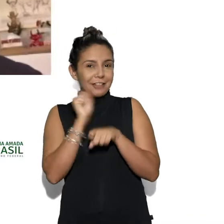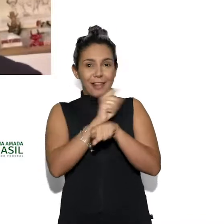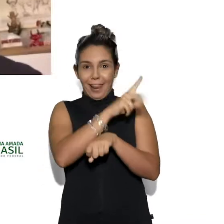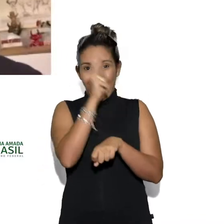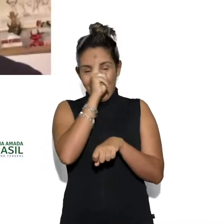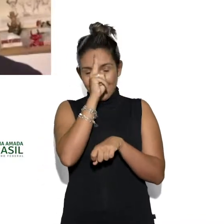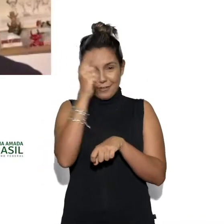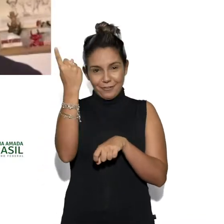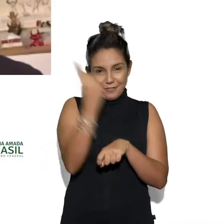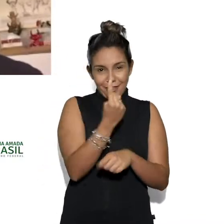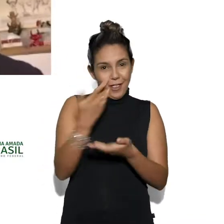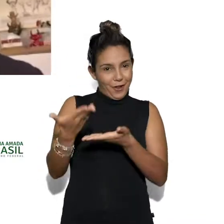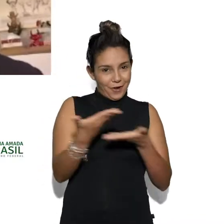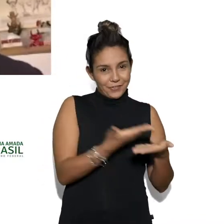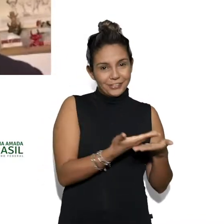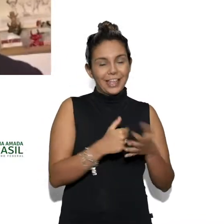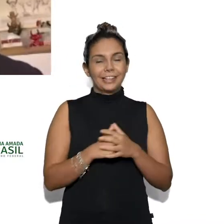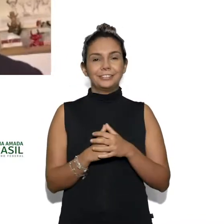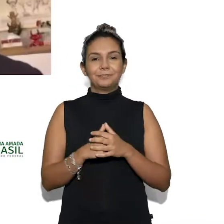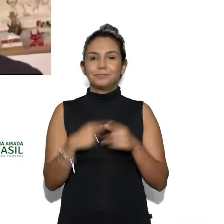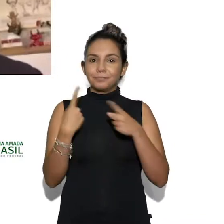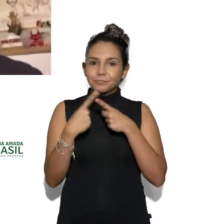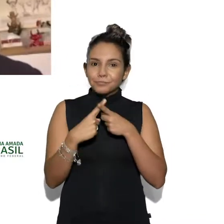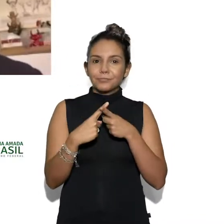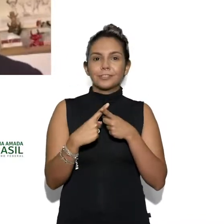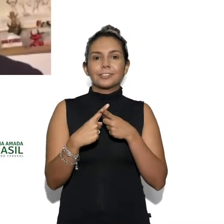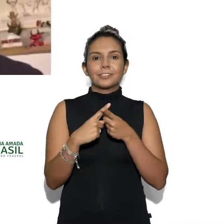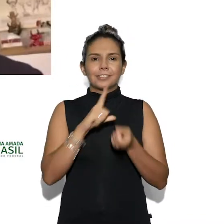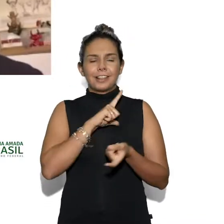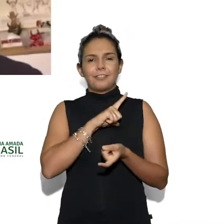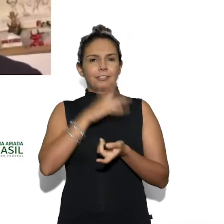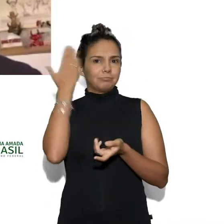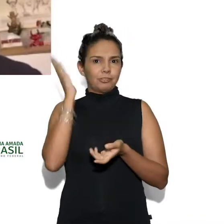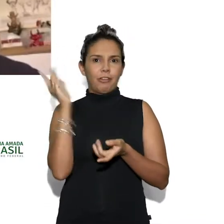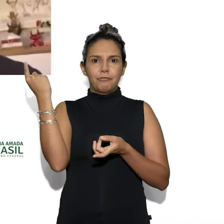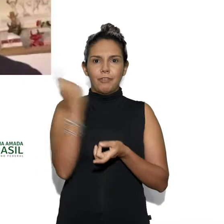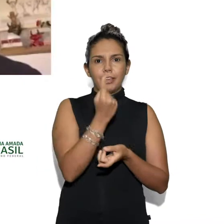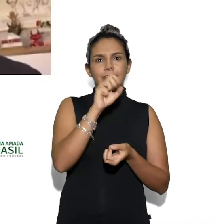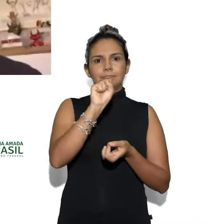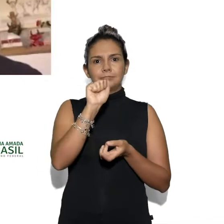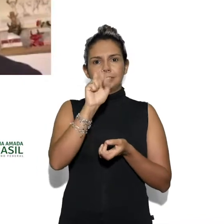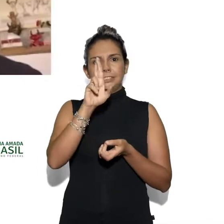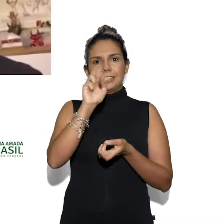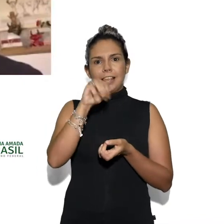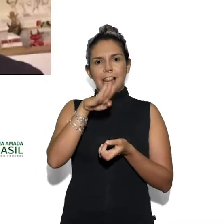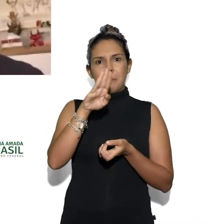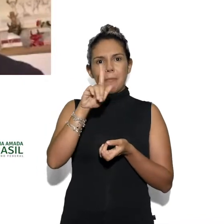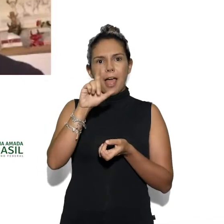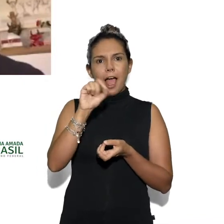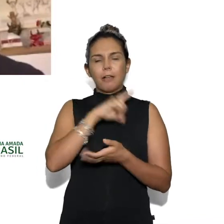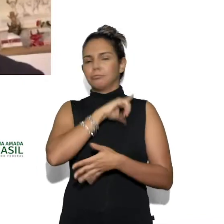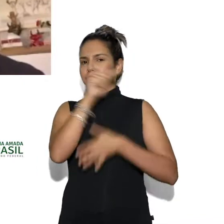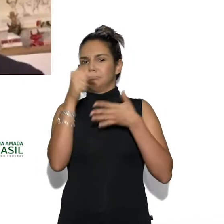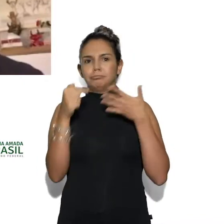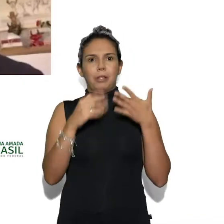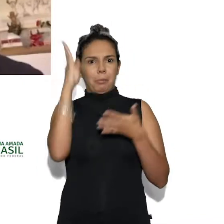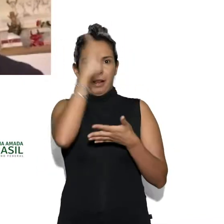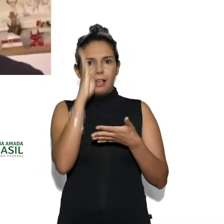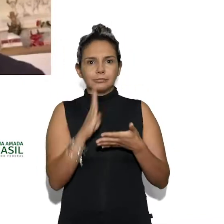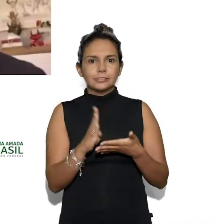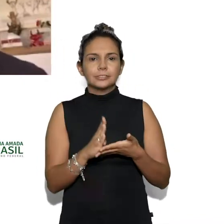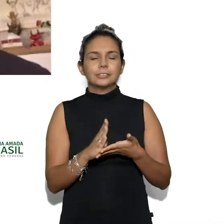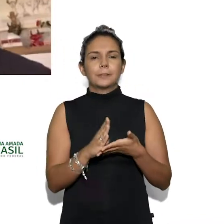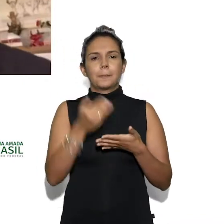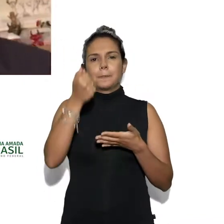lembre de convidar, porque teve Saramago, não é? Teve tudo aí, do Brasil,